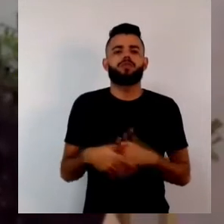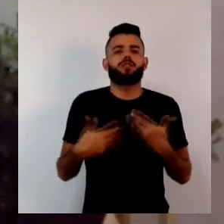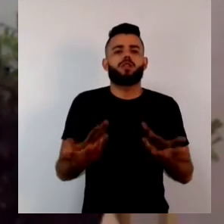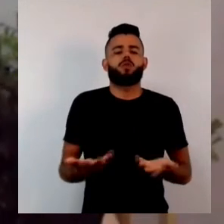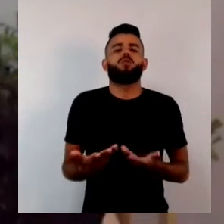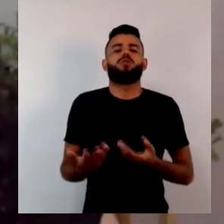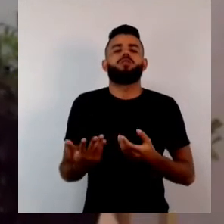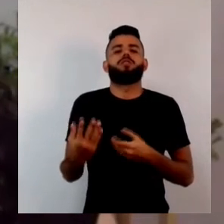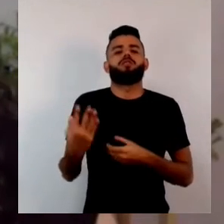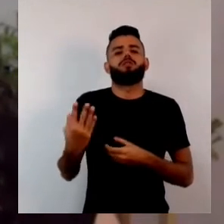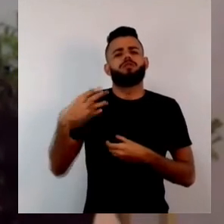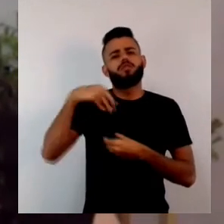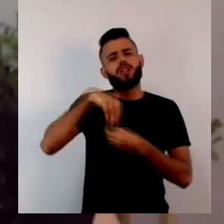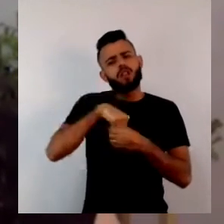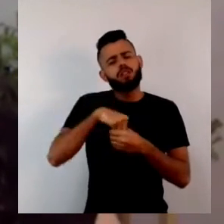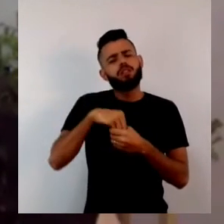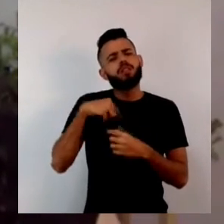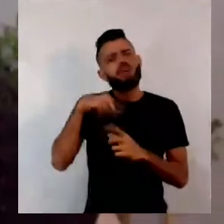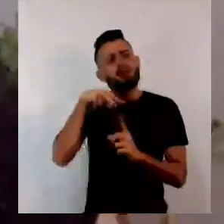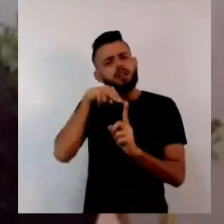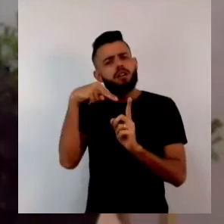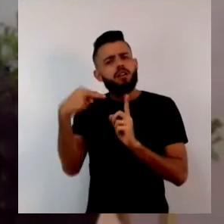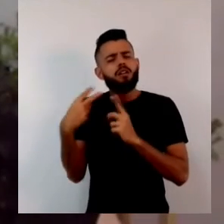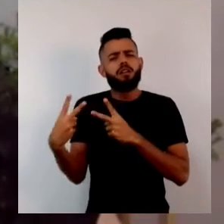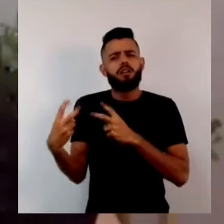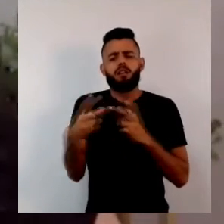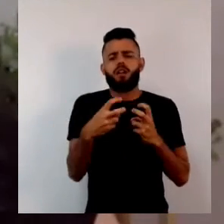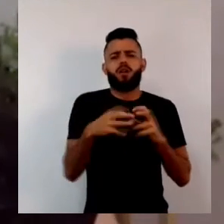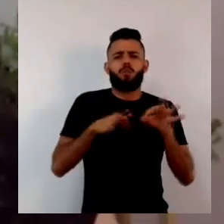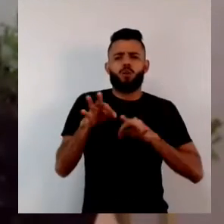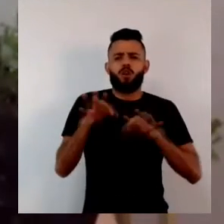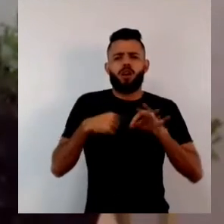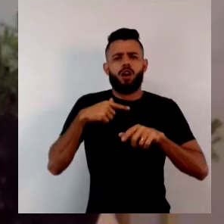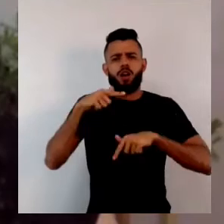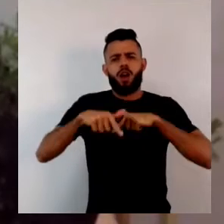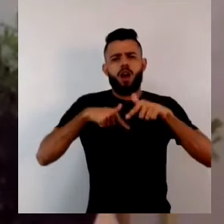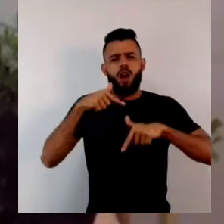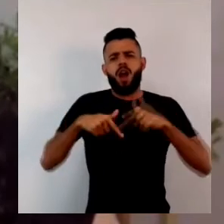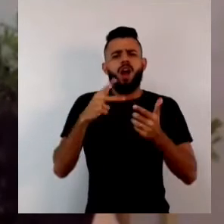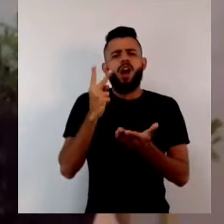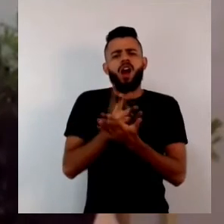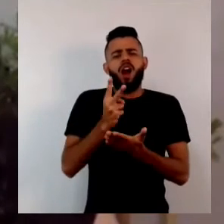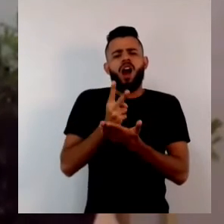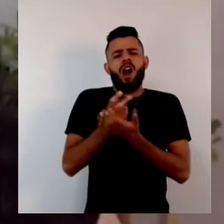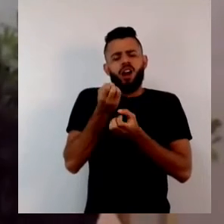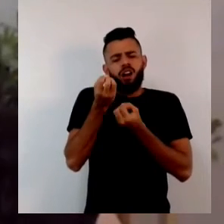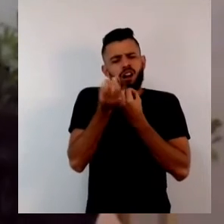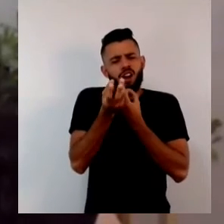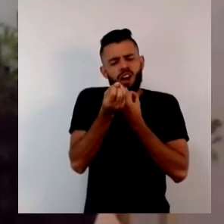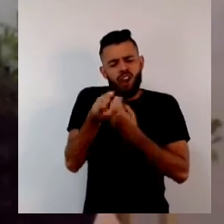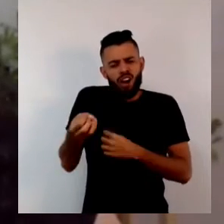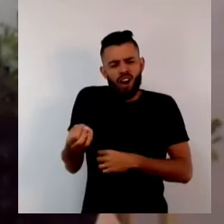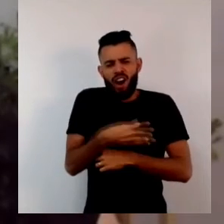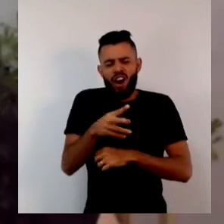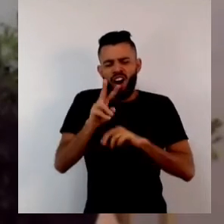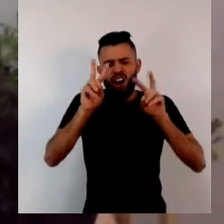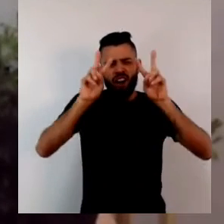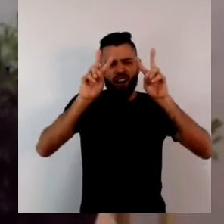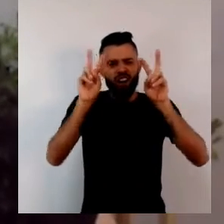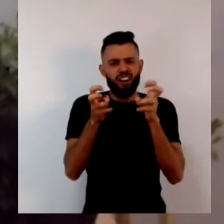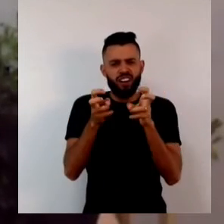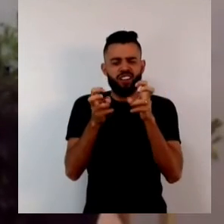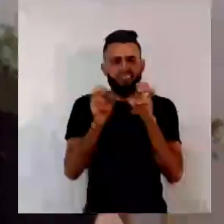dentro dos projetos que eu trabalhei, sempre que eu tinha uma informação nova sobre determinado assunto, aquilo virava um insight